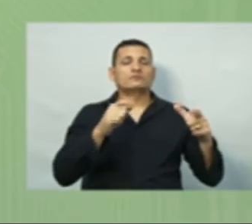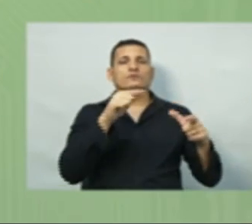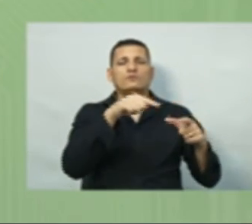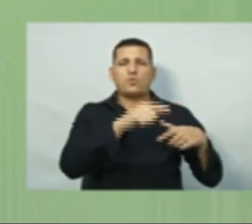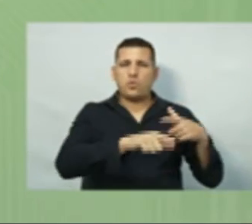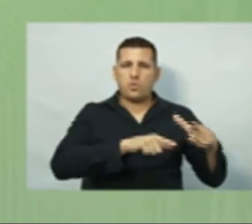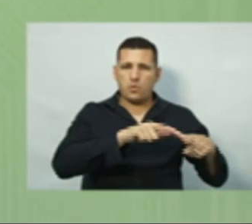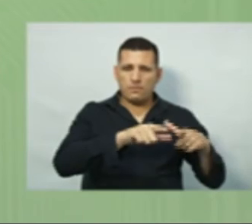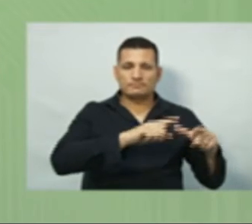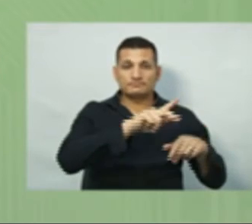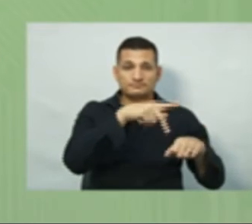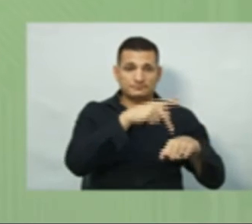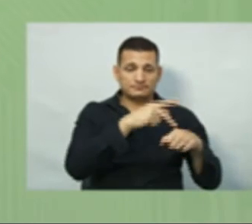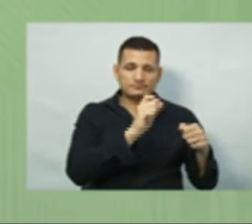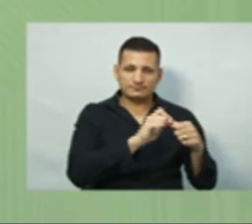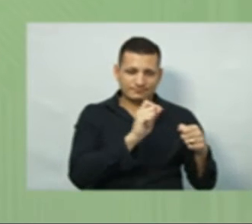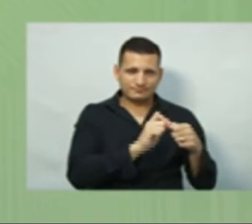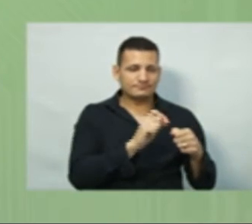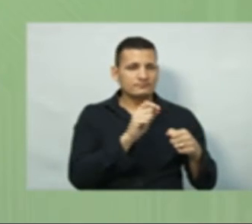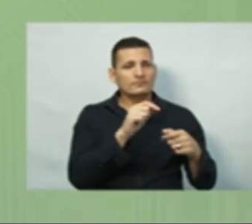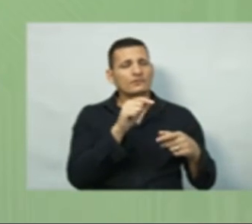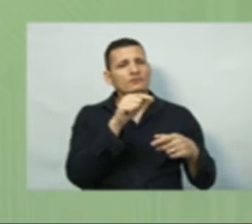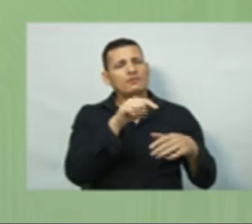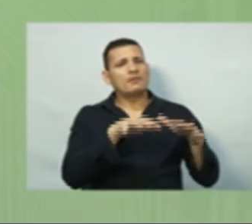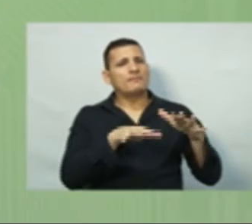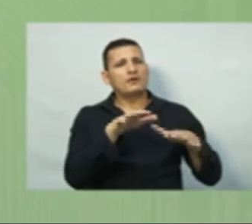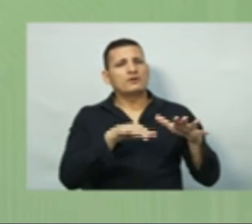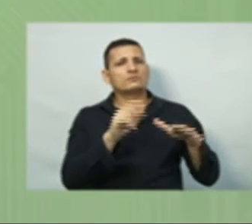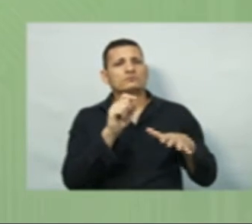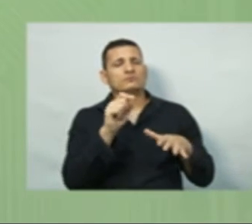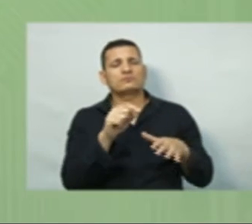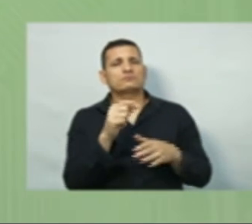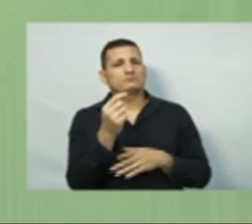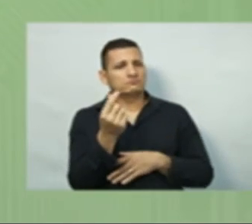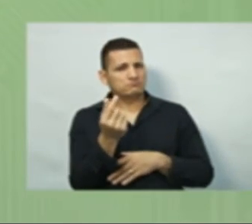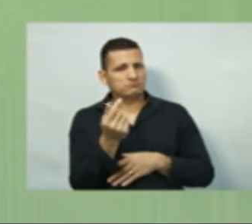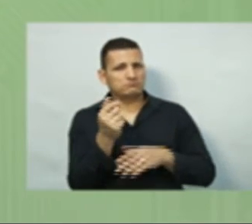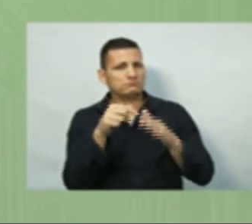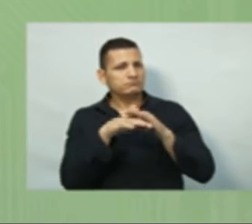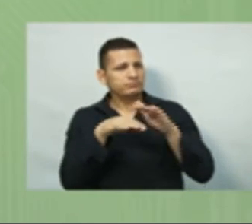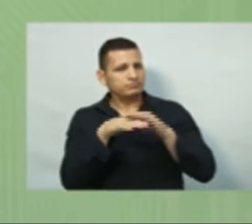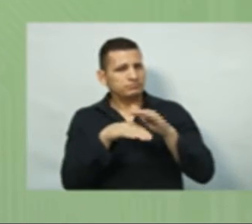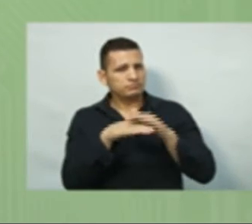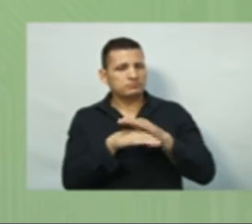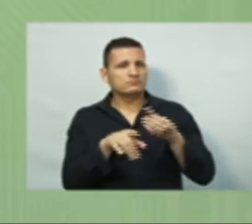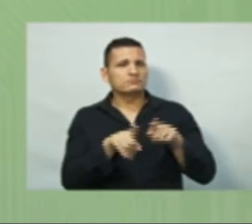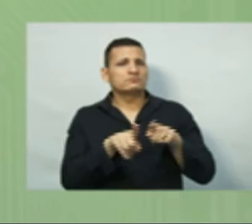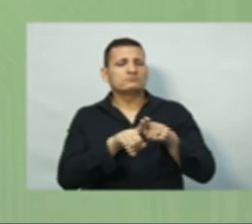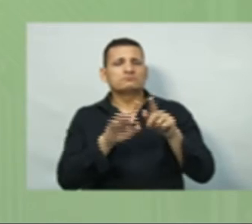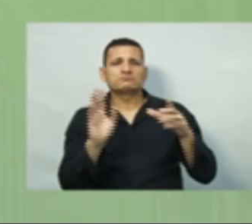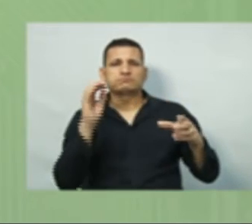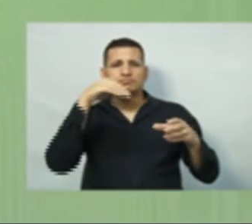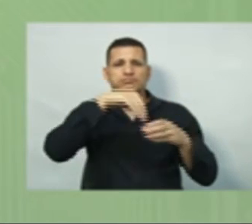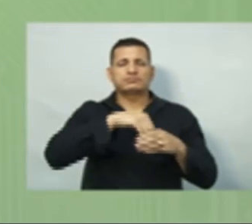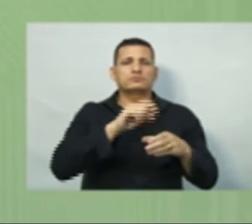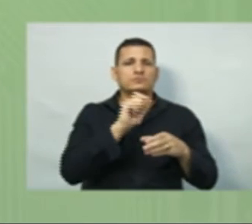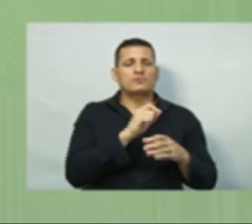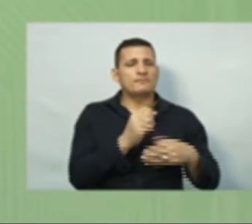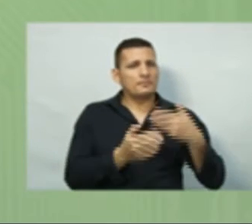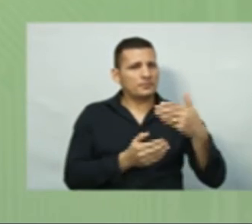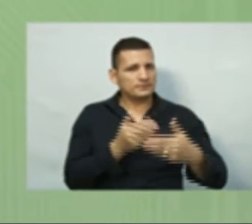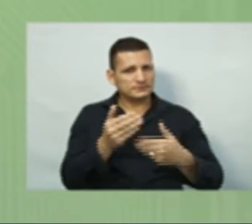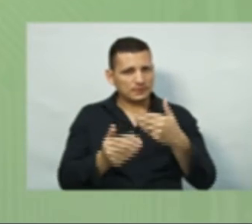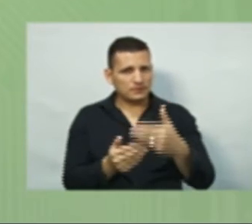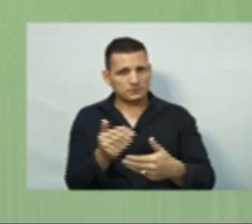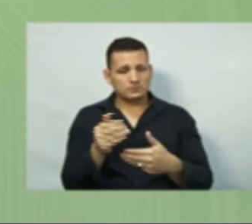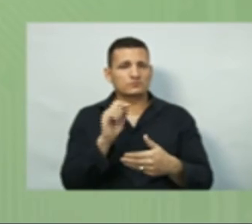depende diretamente da acumulação de capital e da incorporação do progresso técnico à produção. Bom, a